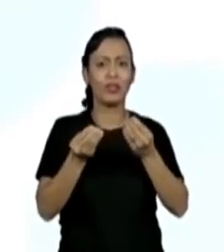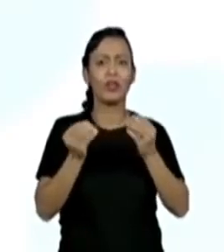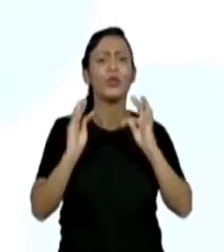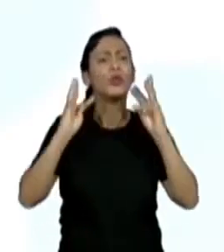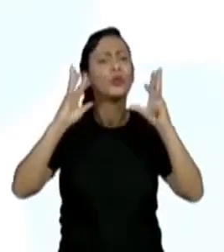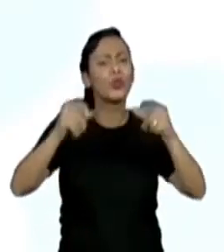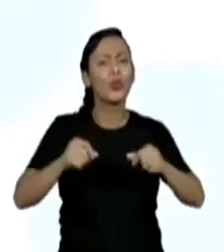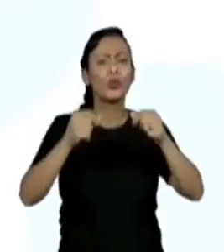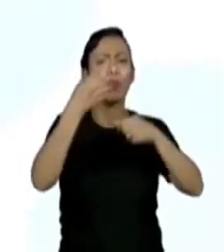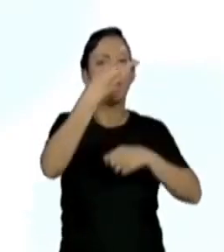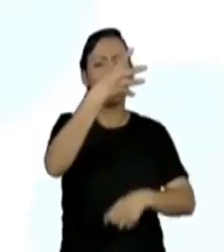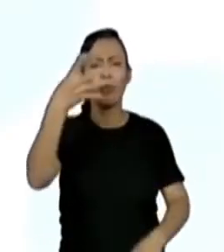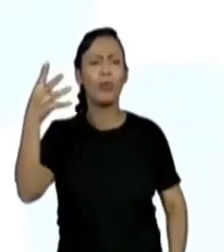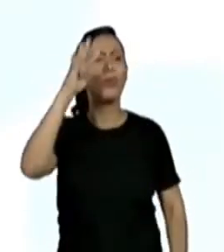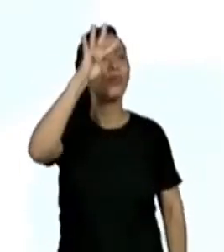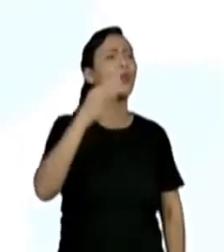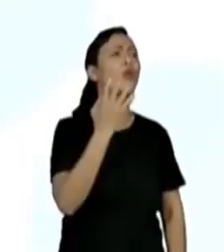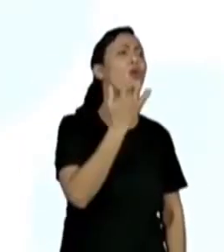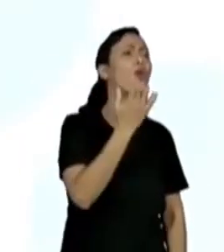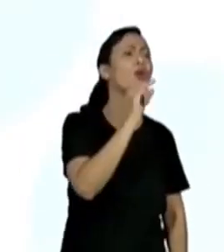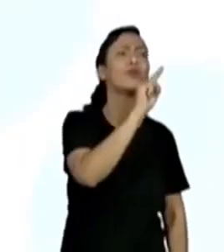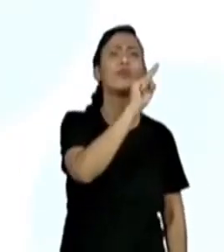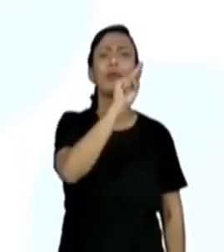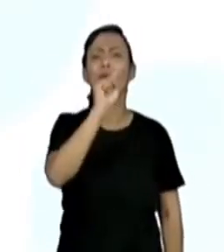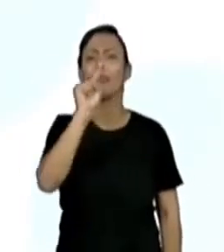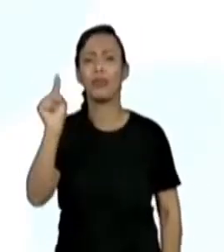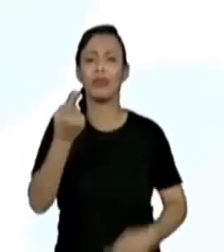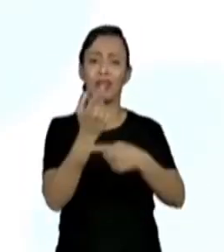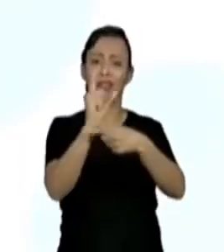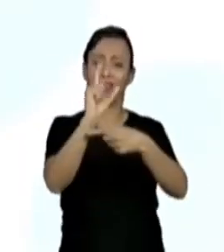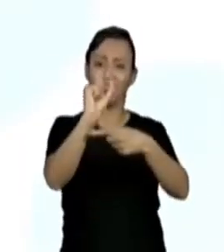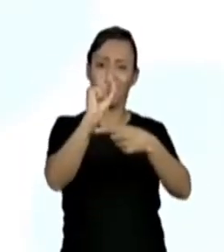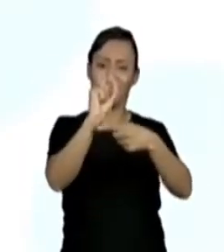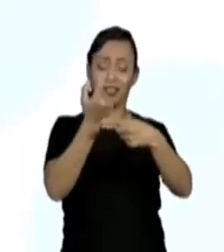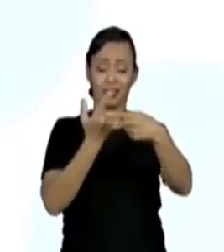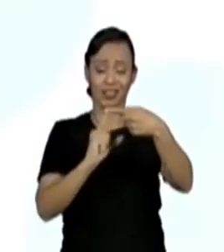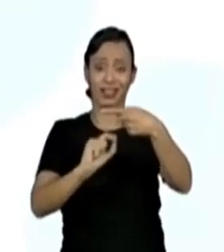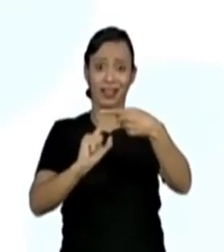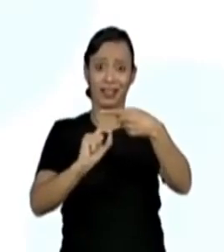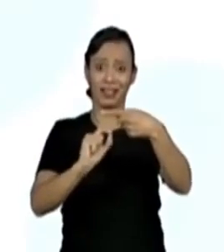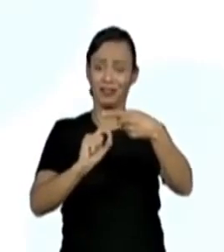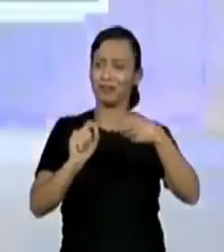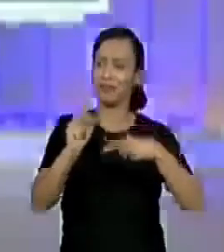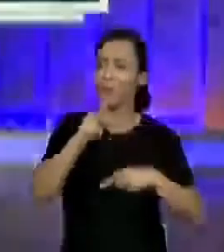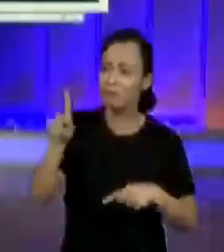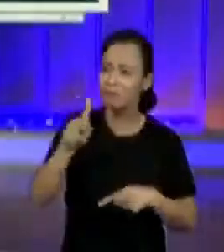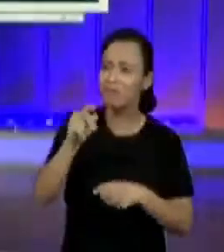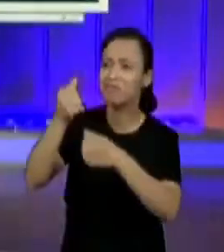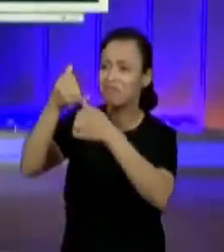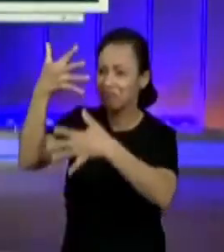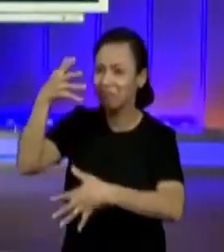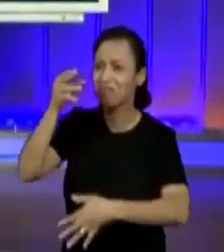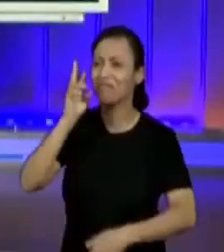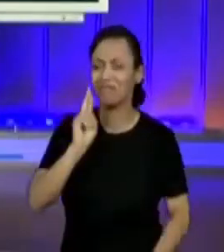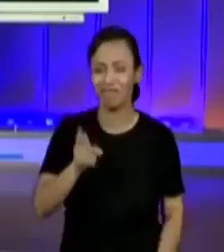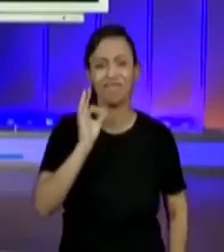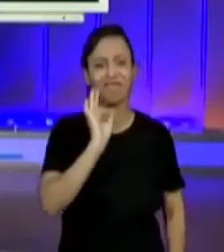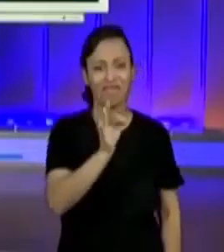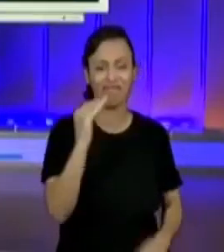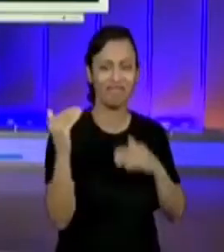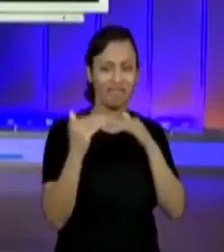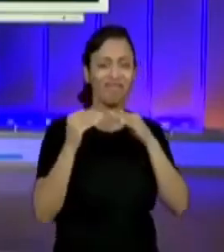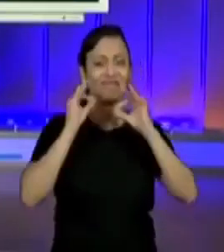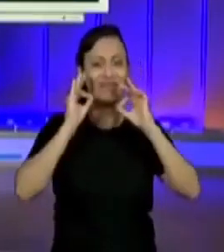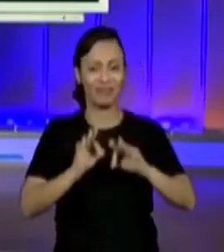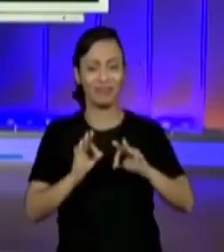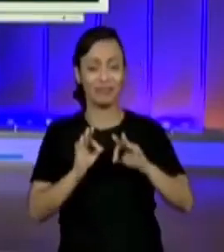inteira colorida 10 Dé como os professores apontaram também vamos